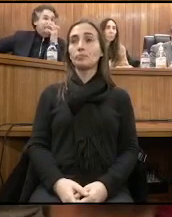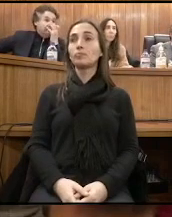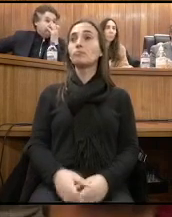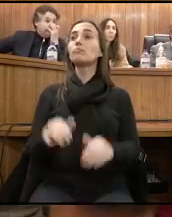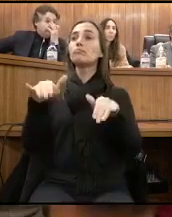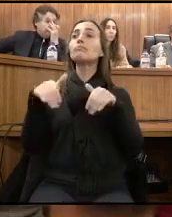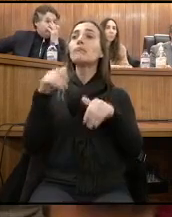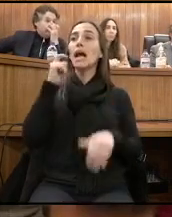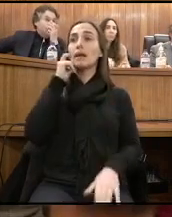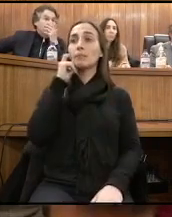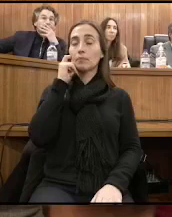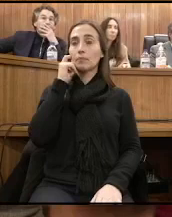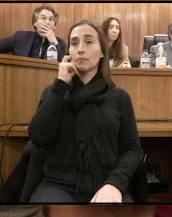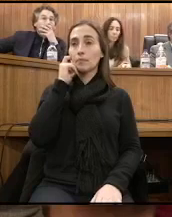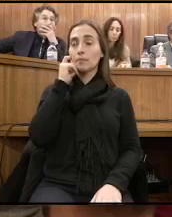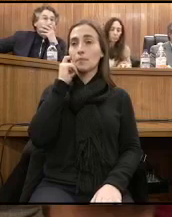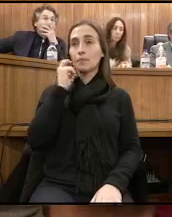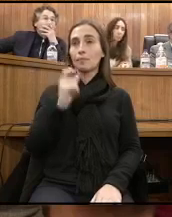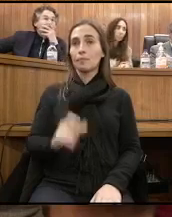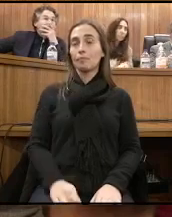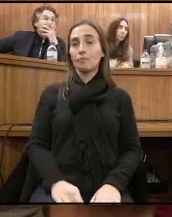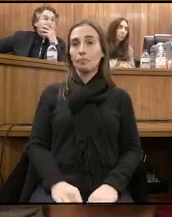Quem se abstém?